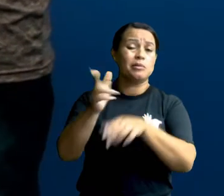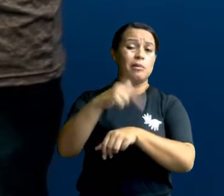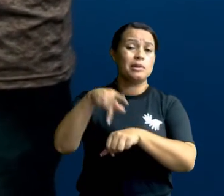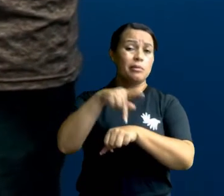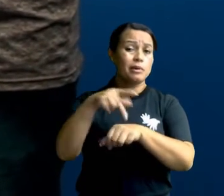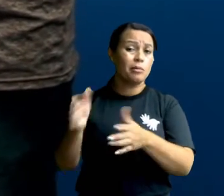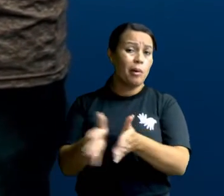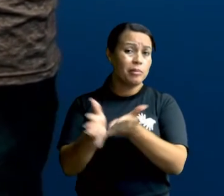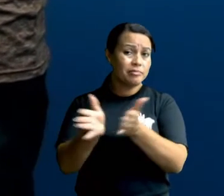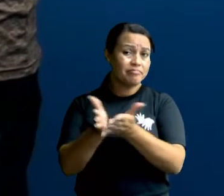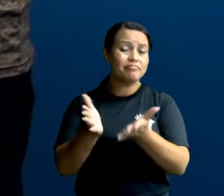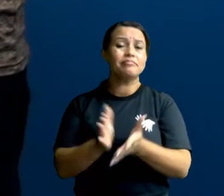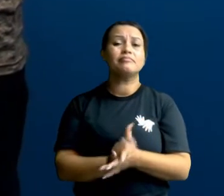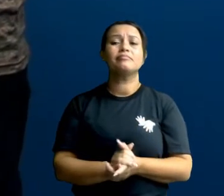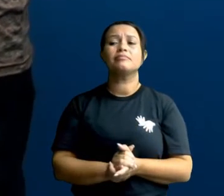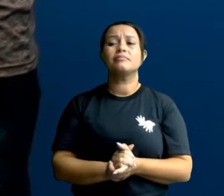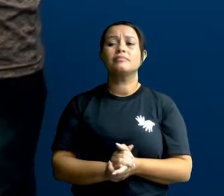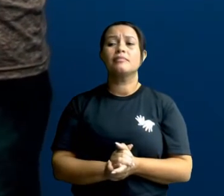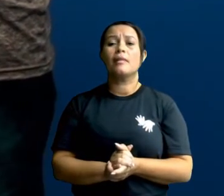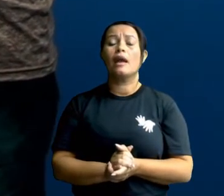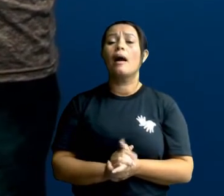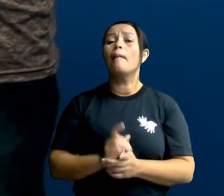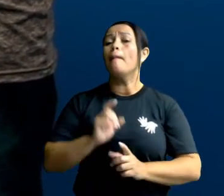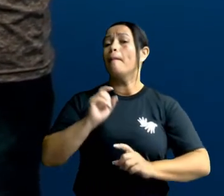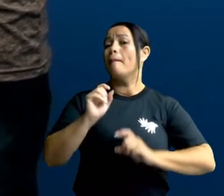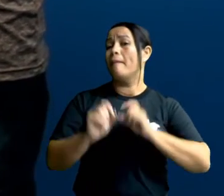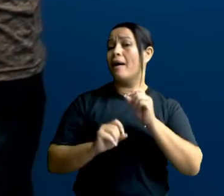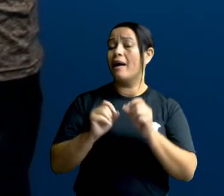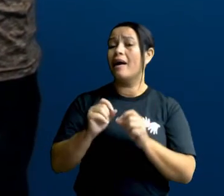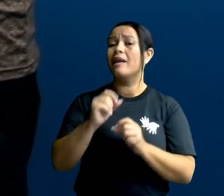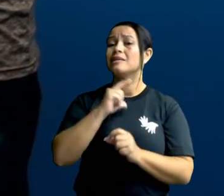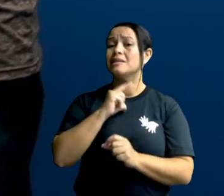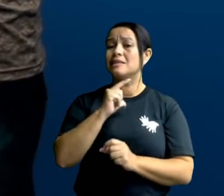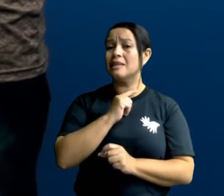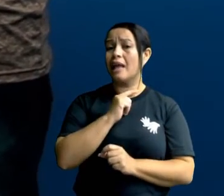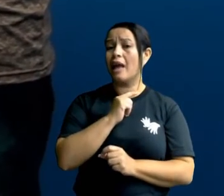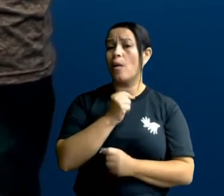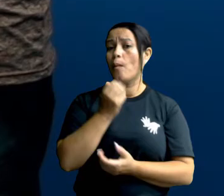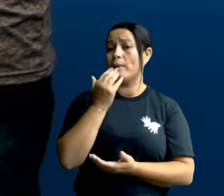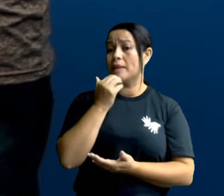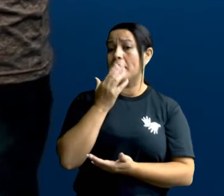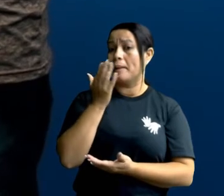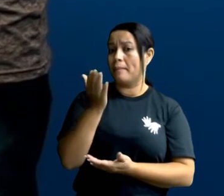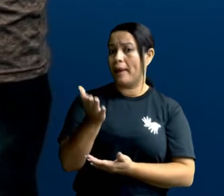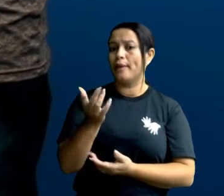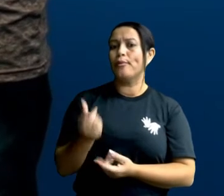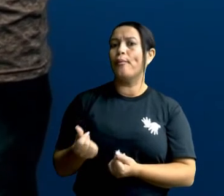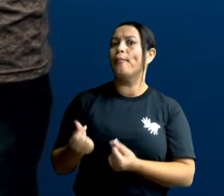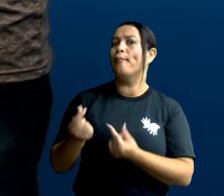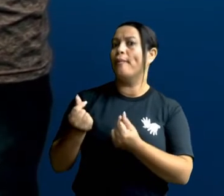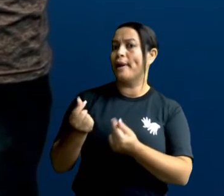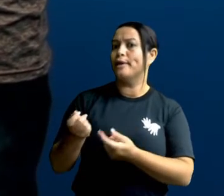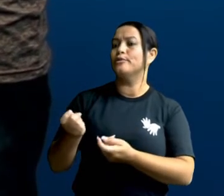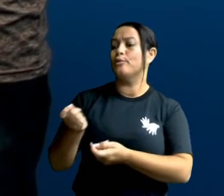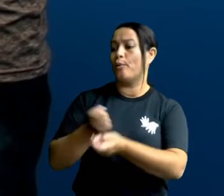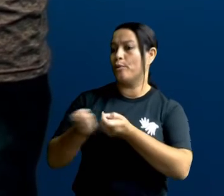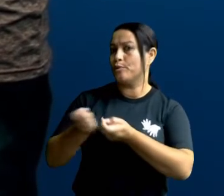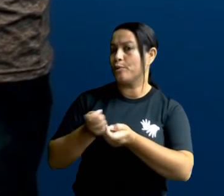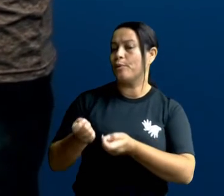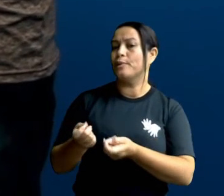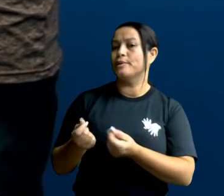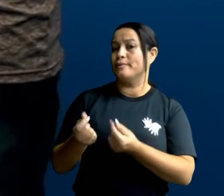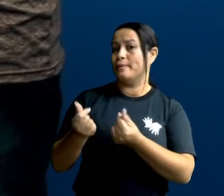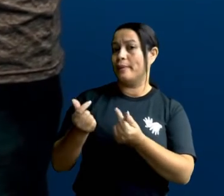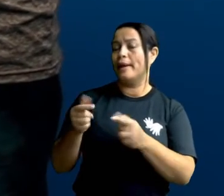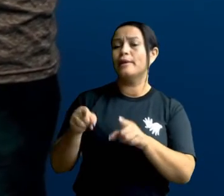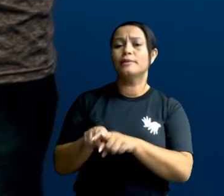nos países mais pobres, da população mais pobre, para que se tenha esse alimento, né? O preço, o controle de